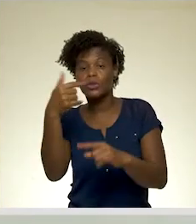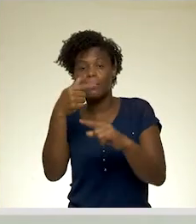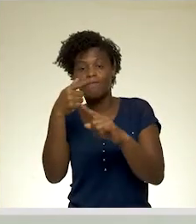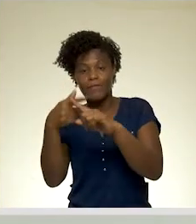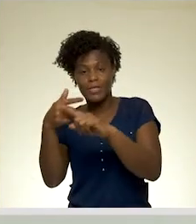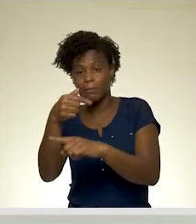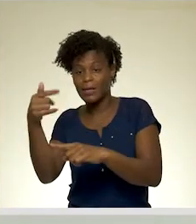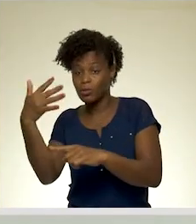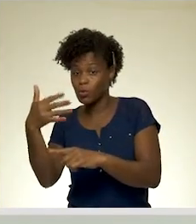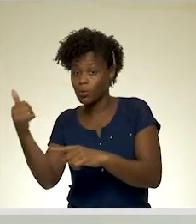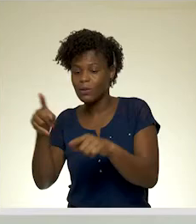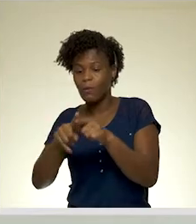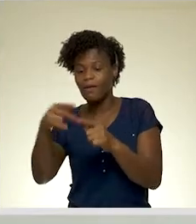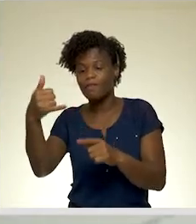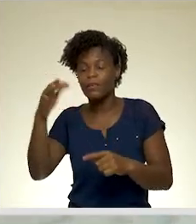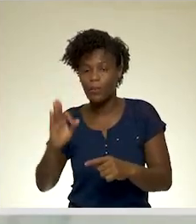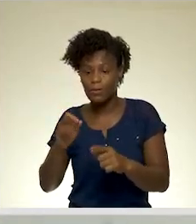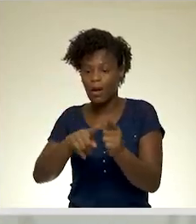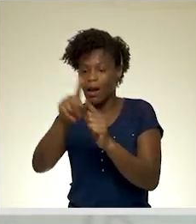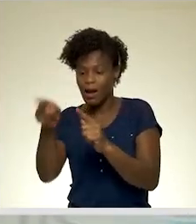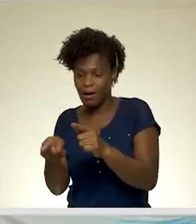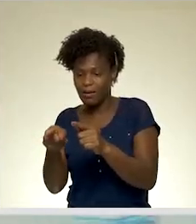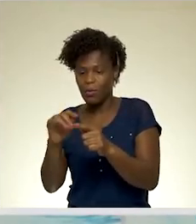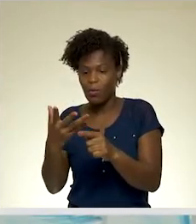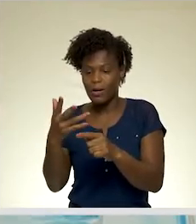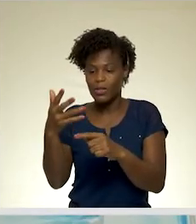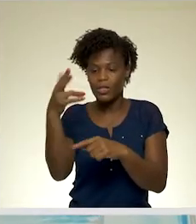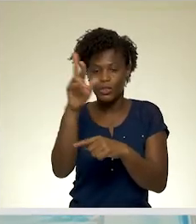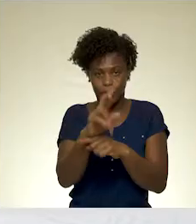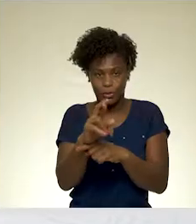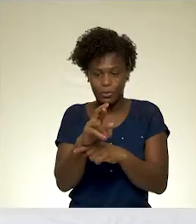menos 12 dá 24. Do outro lado,